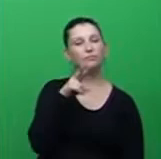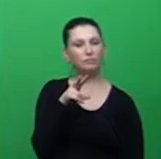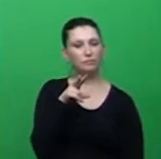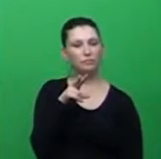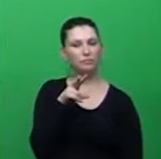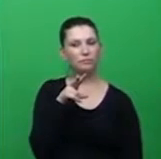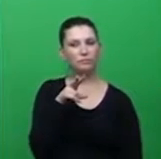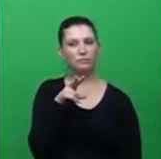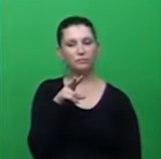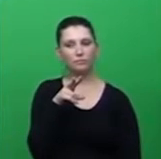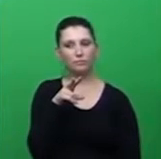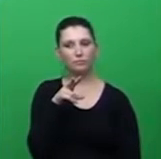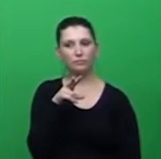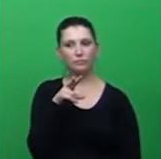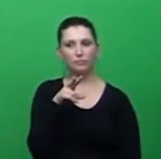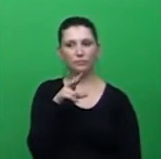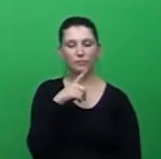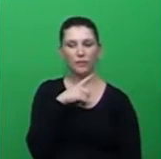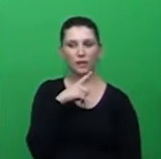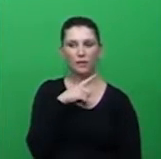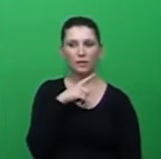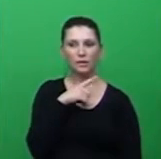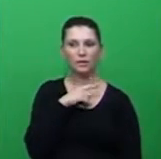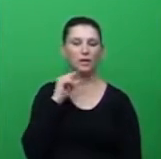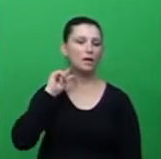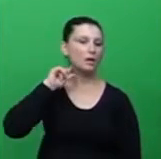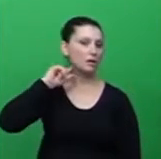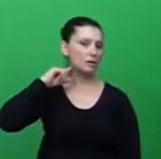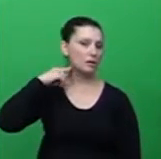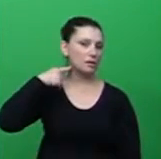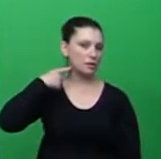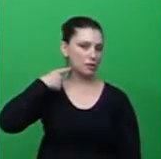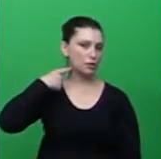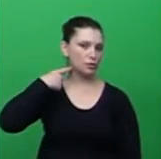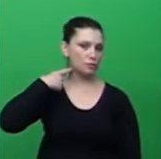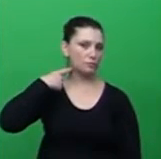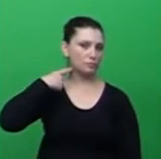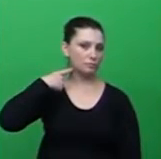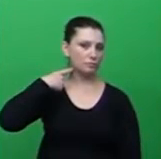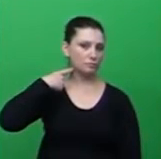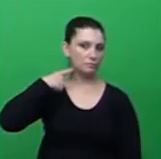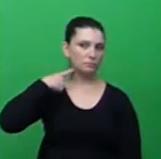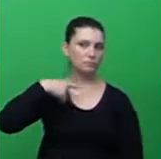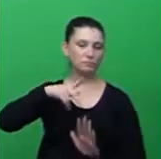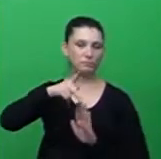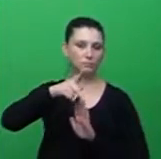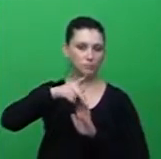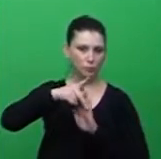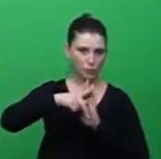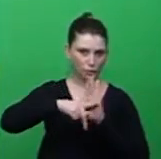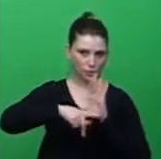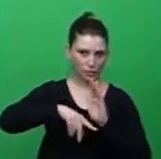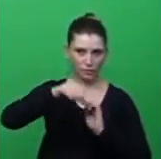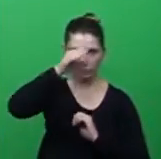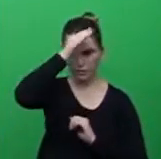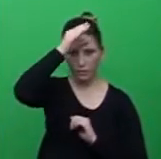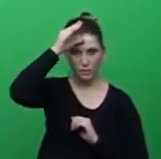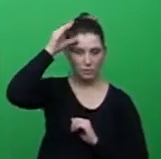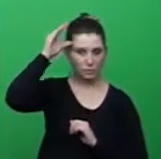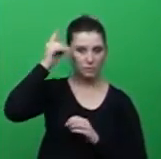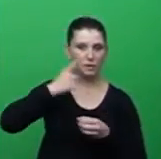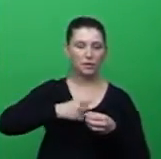situações, que são esses tanques do projeto Criciúma Cidade Limpa, da FANCRI, e dois localizados em